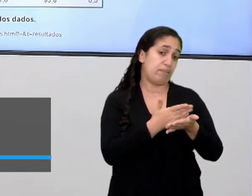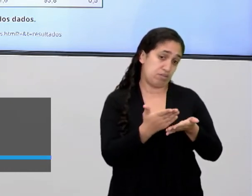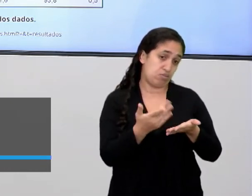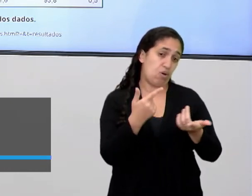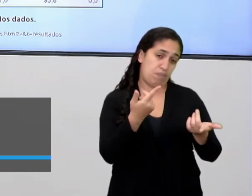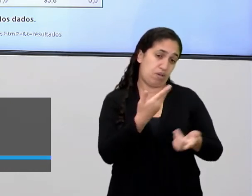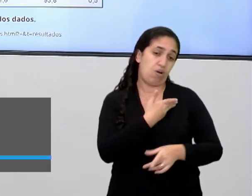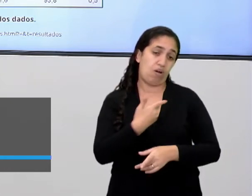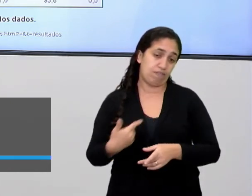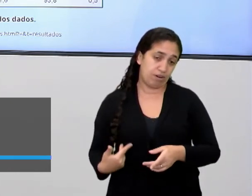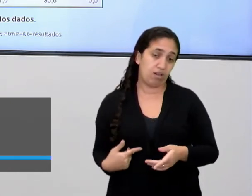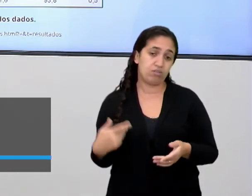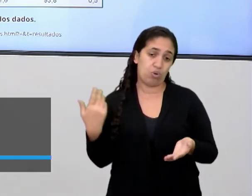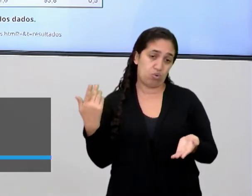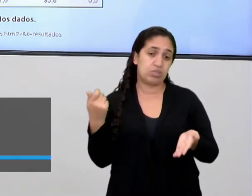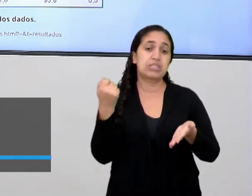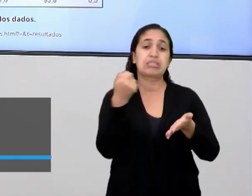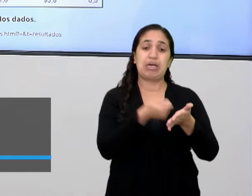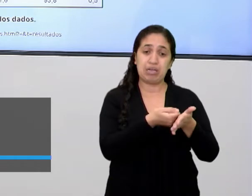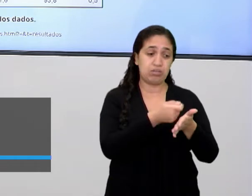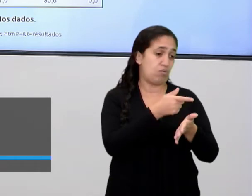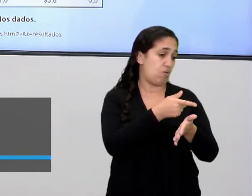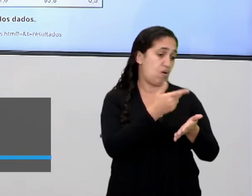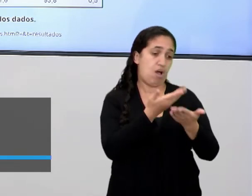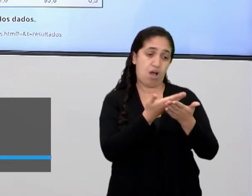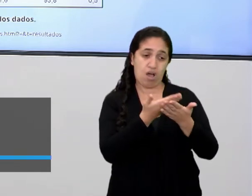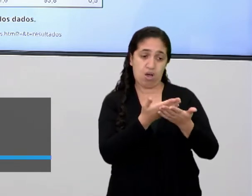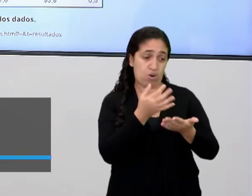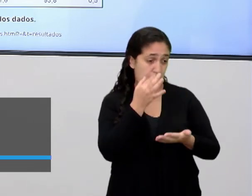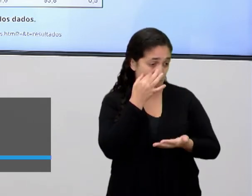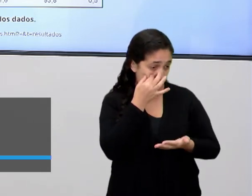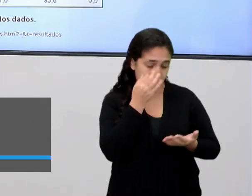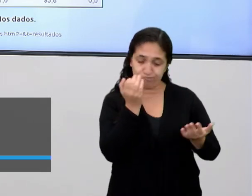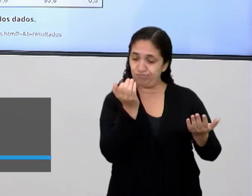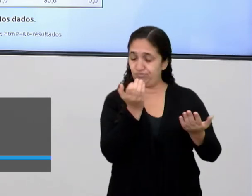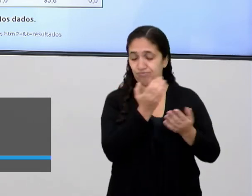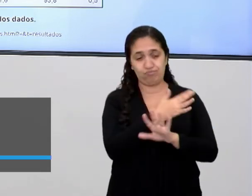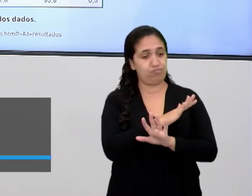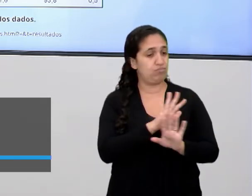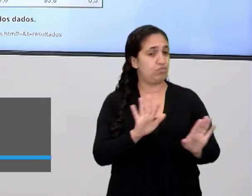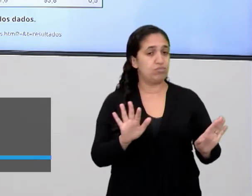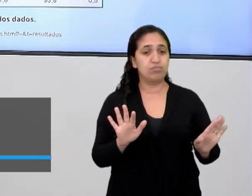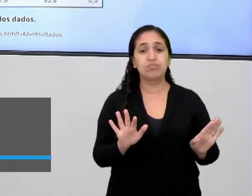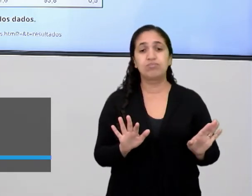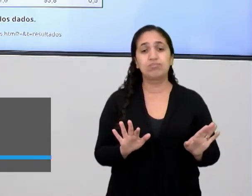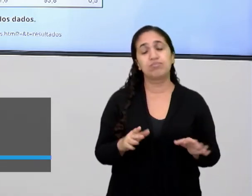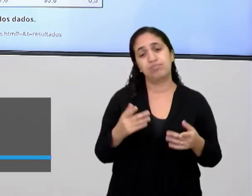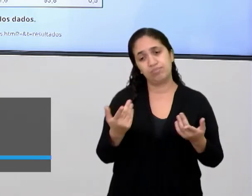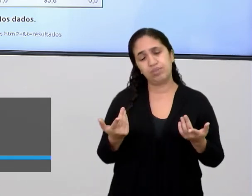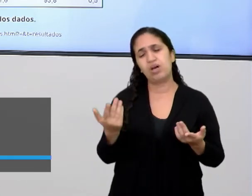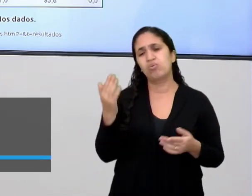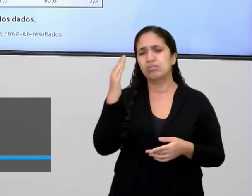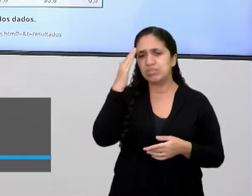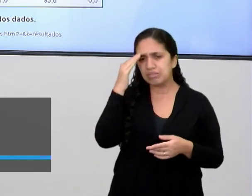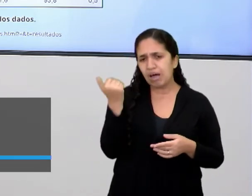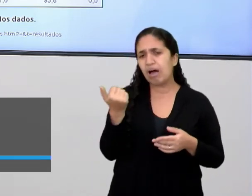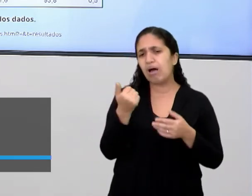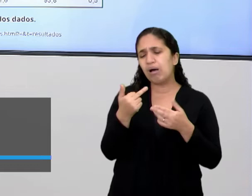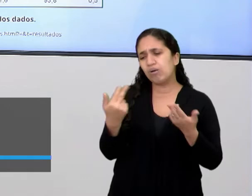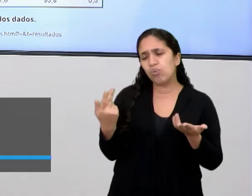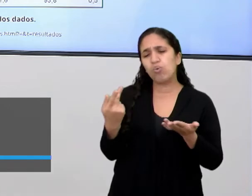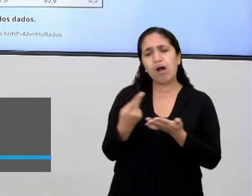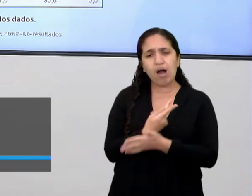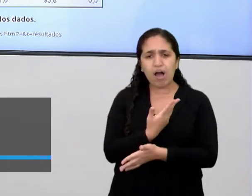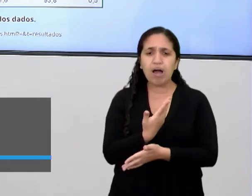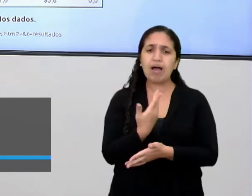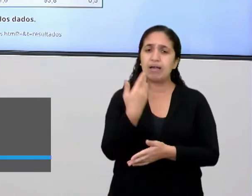órgãos governamentais aí que, ó, a suspensão das aulas, tá ok? Claro, algumas situações, né? Acontece muita variação. O